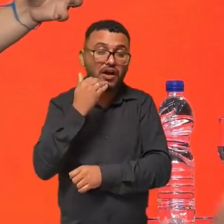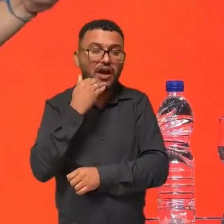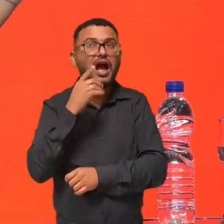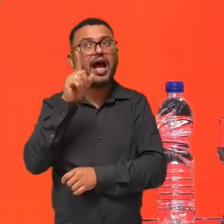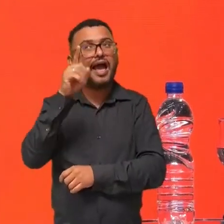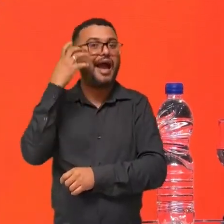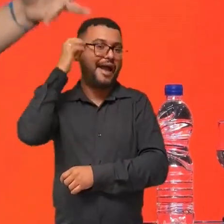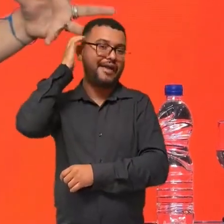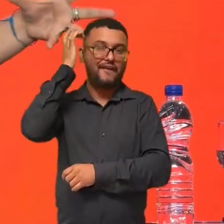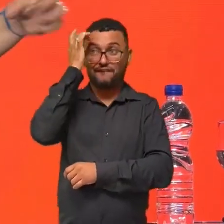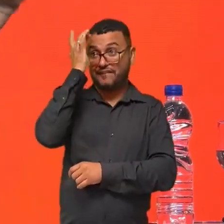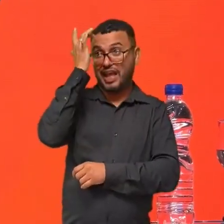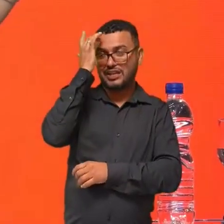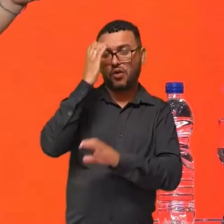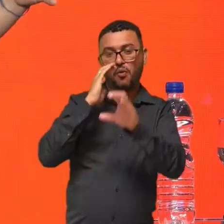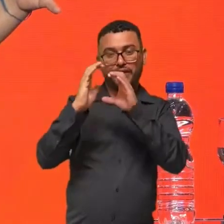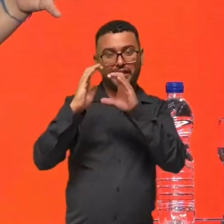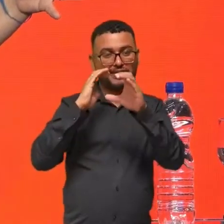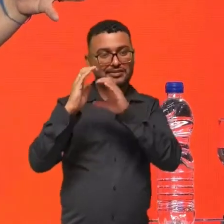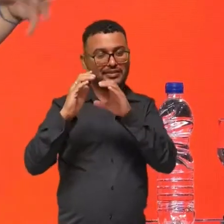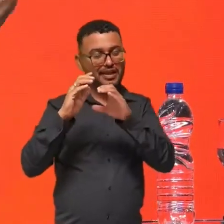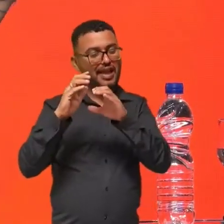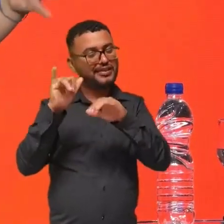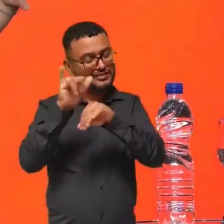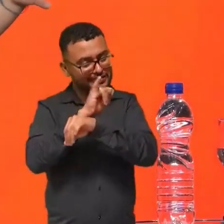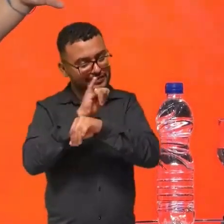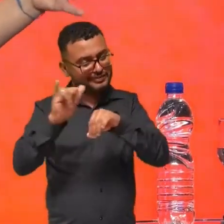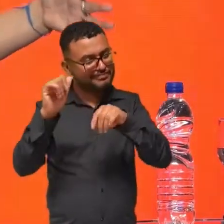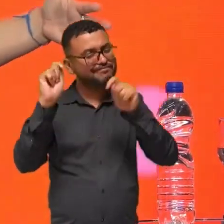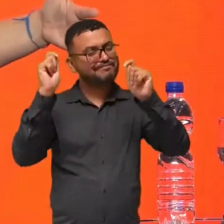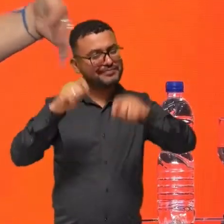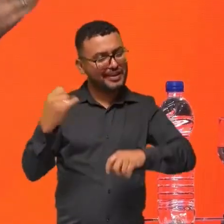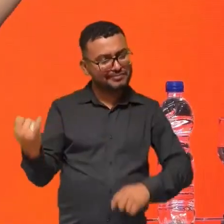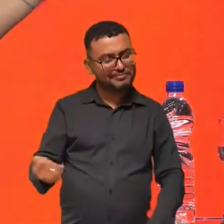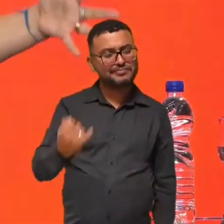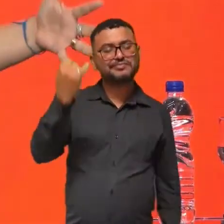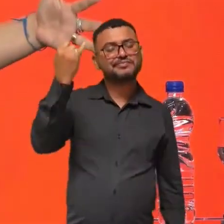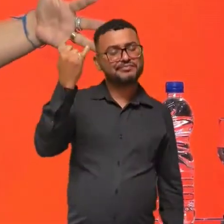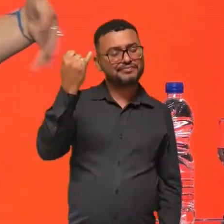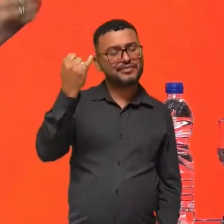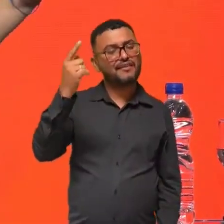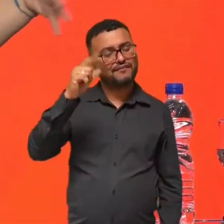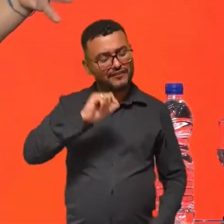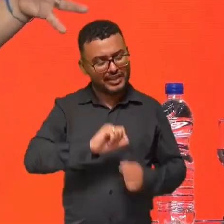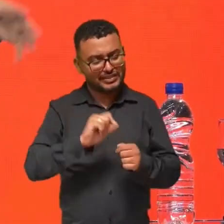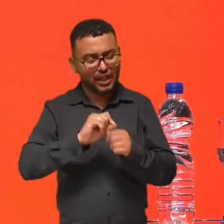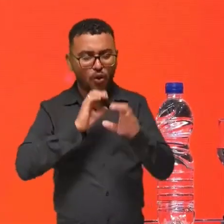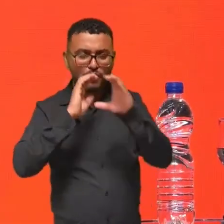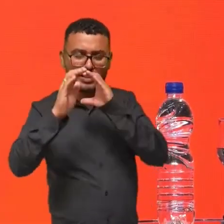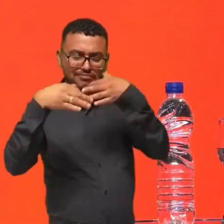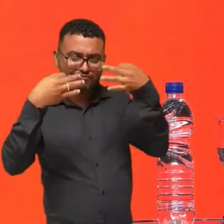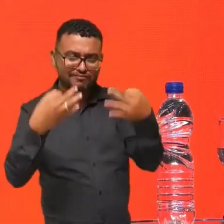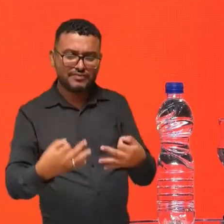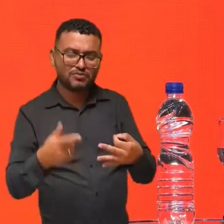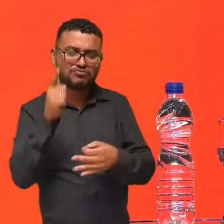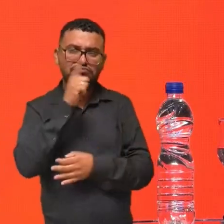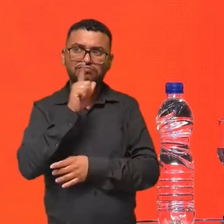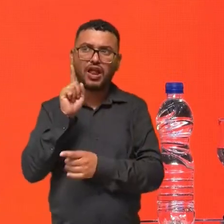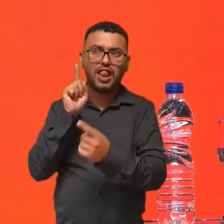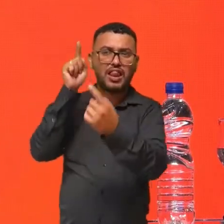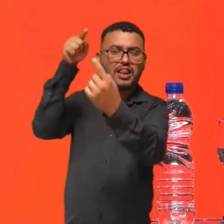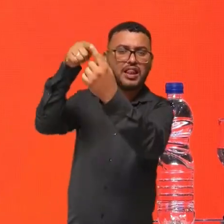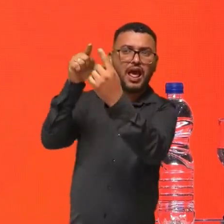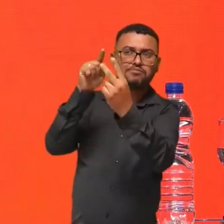um instrumento muito fundamental e estratégico para que essa comunicação chegue até cada uma das pessoas, né,